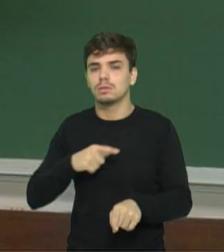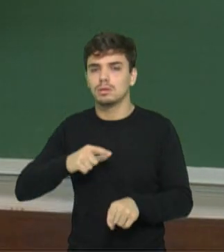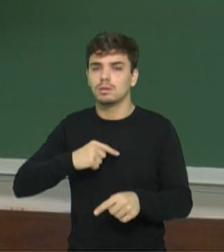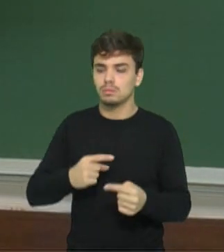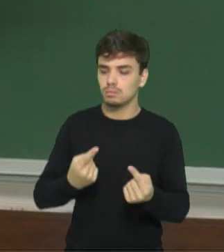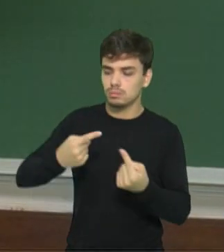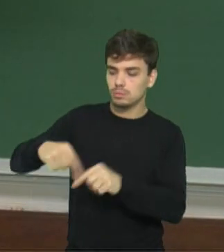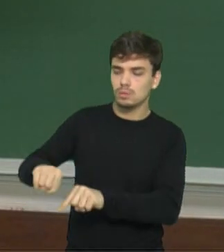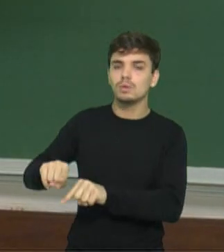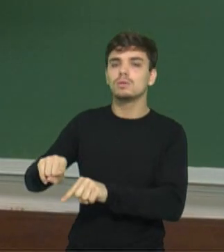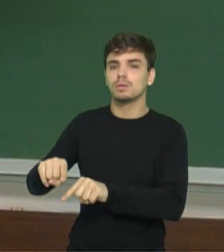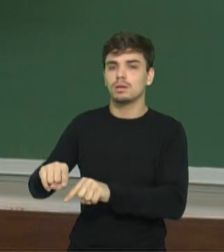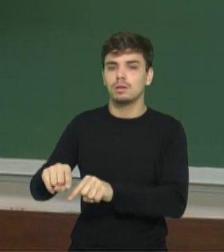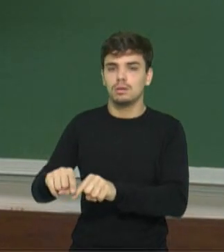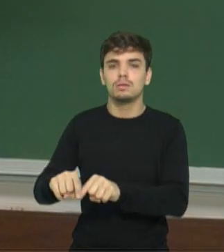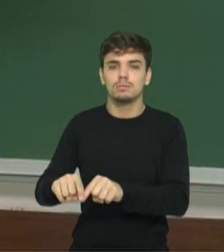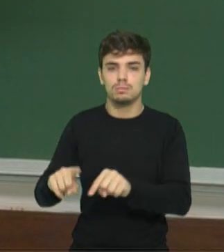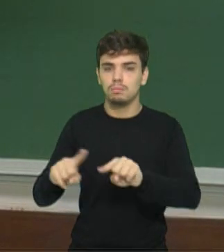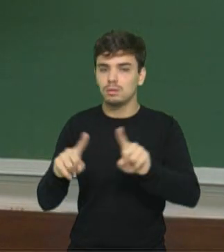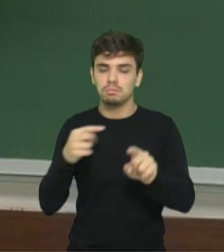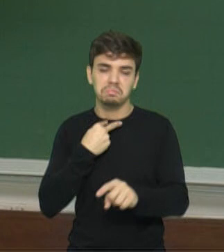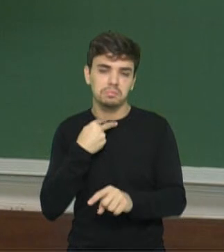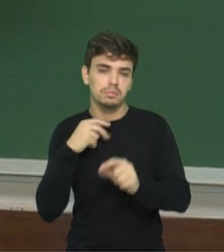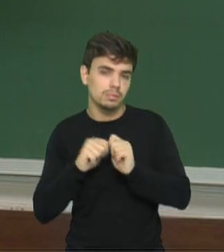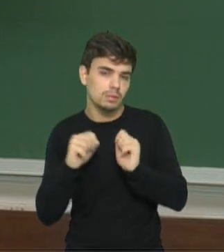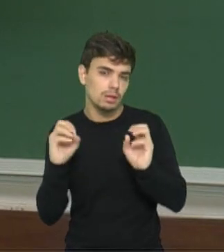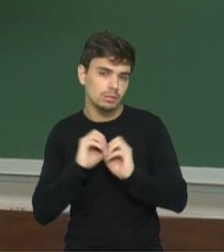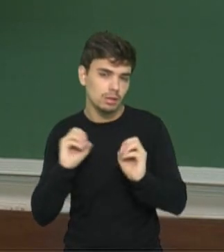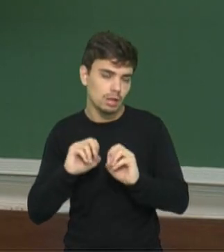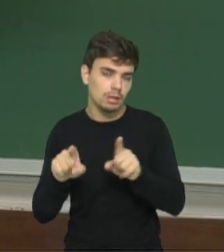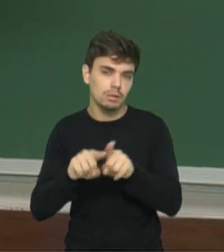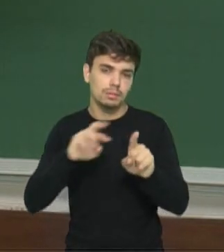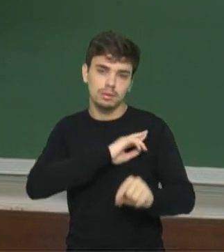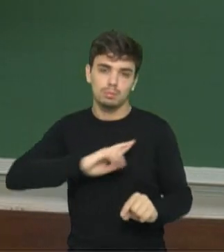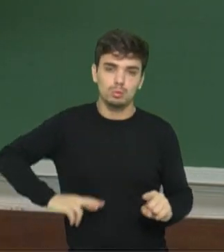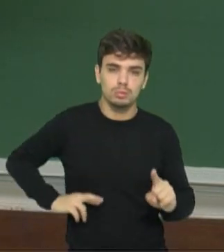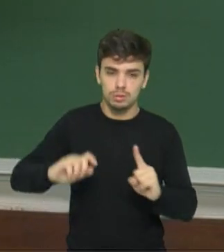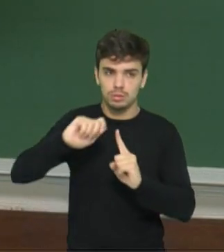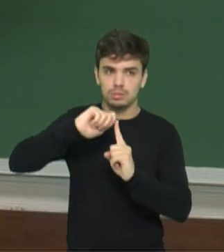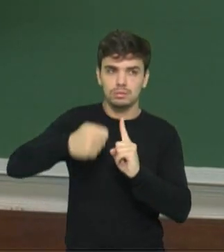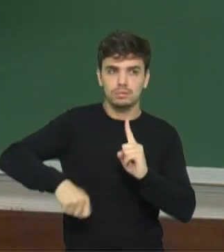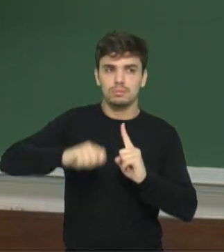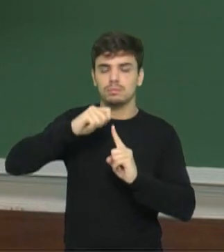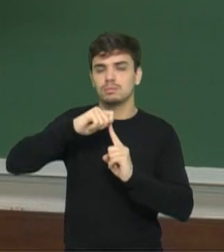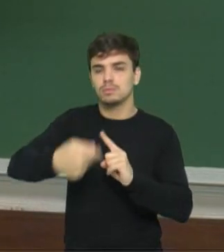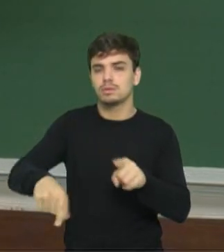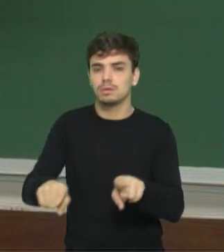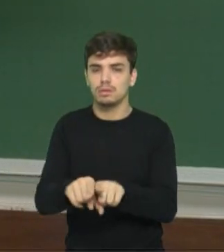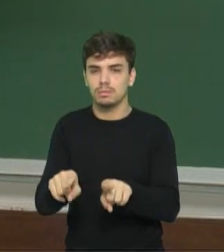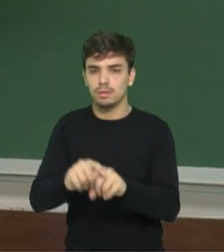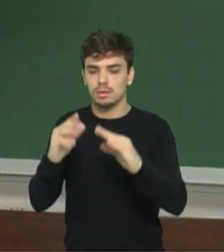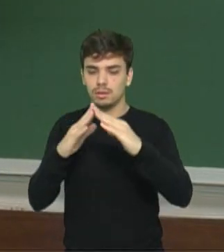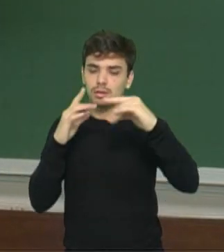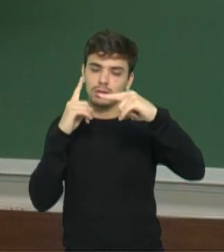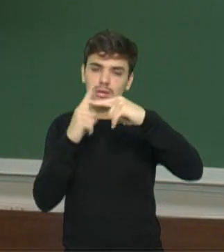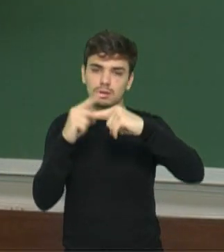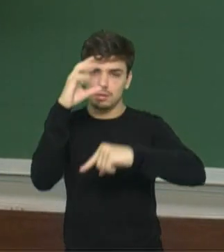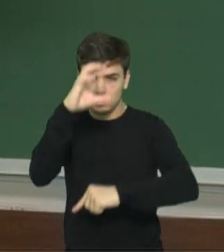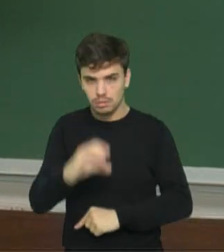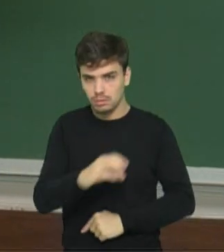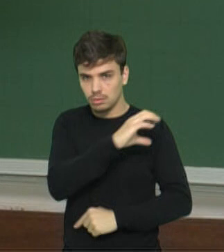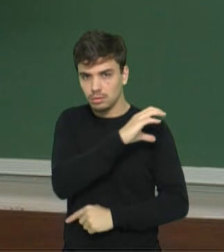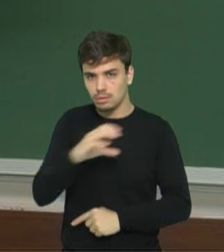contrária ao golpe, mas nada pode fazer, a produção de banana, a República das Bananas, e a religiosidade, a Igreja Católica